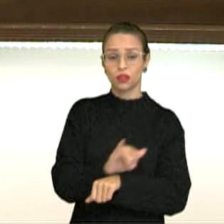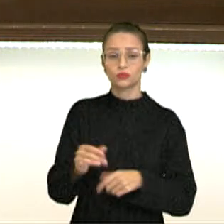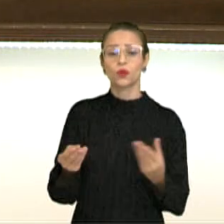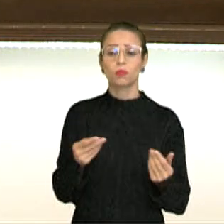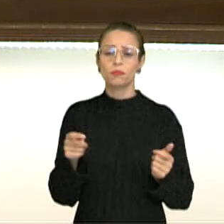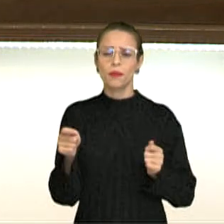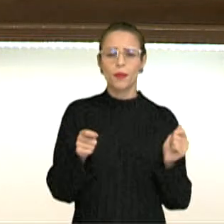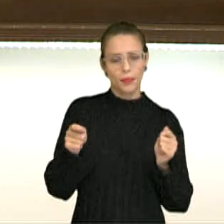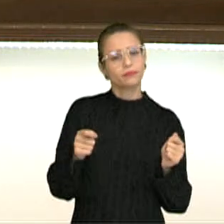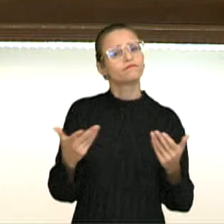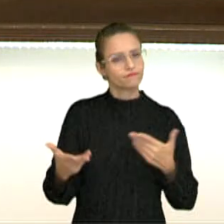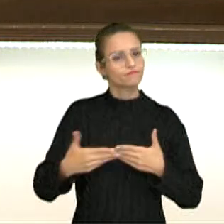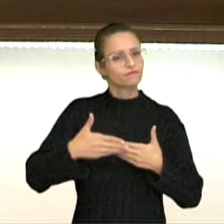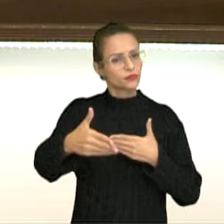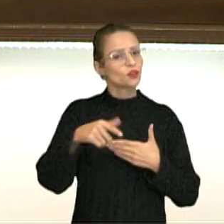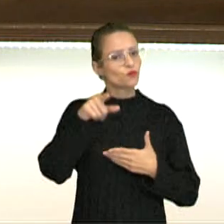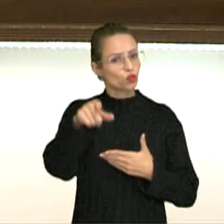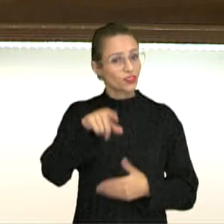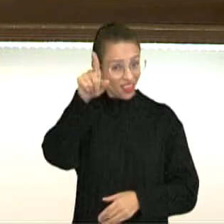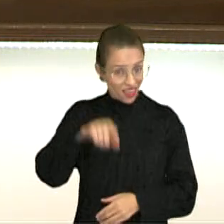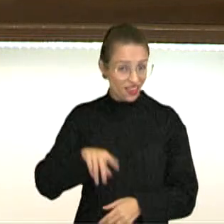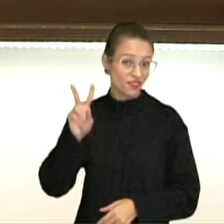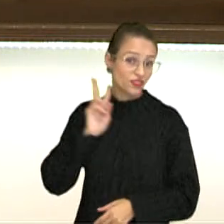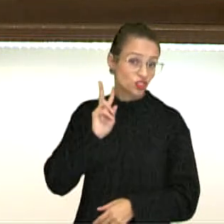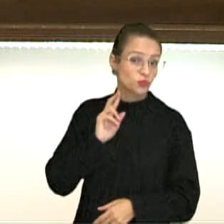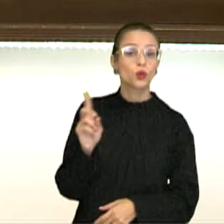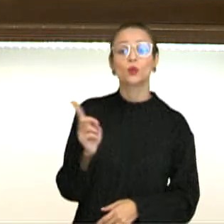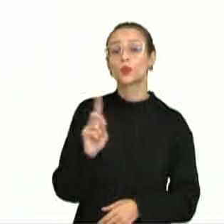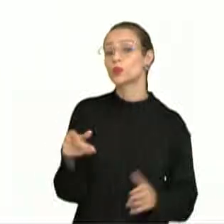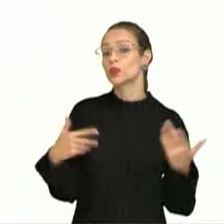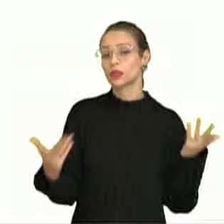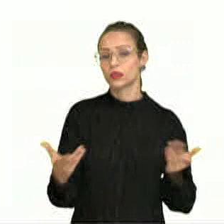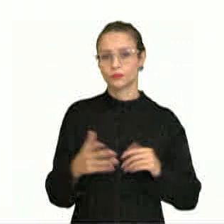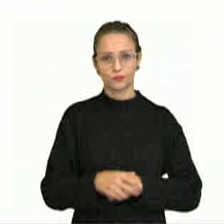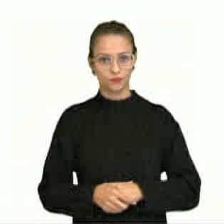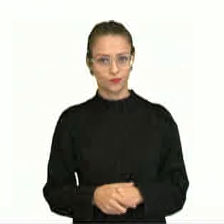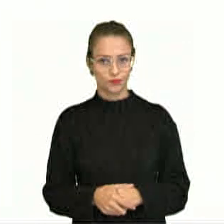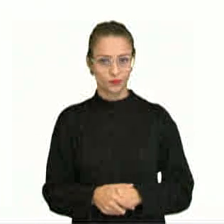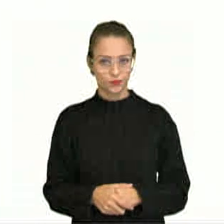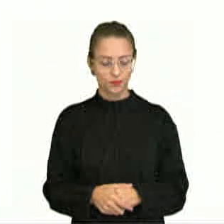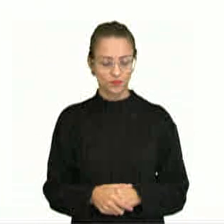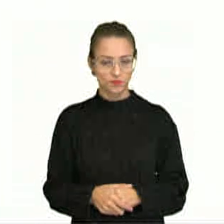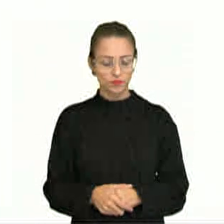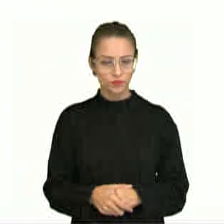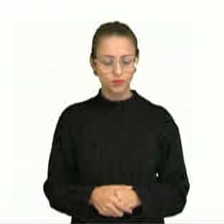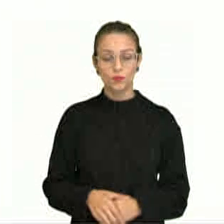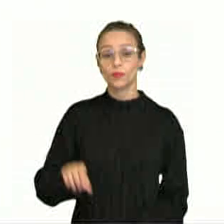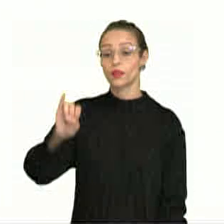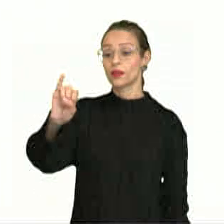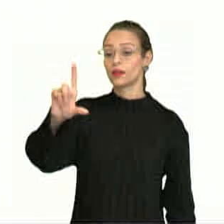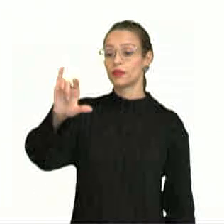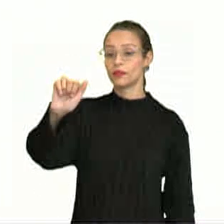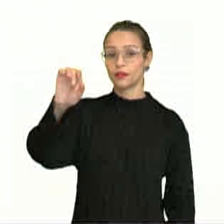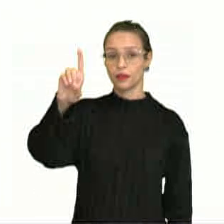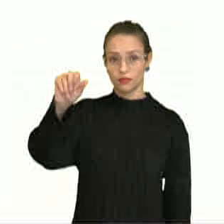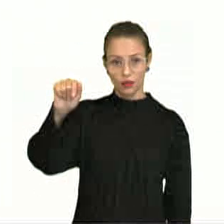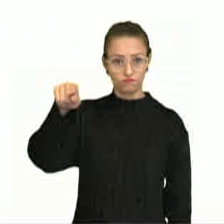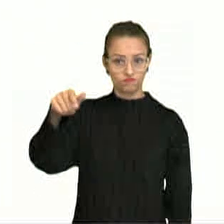é que vai te dizer se você é um vitimista ou não. Segundo Ilíada Alves,